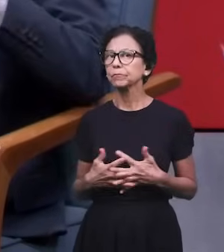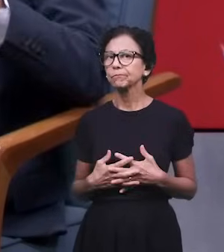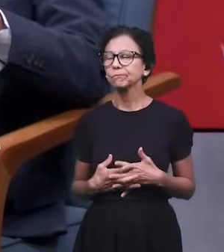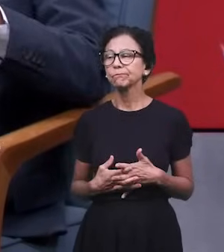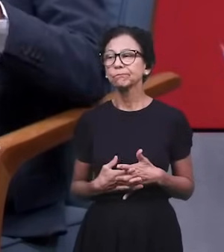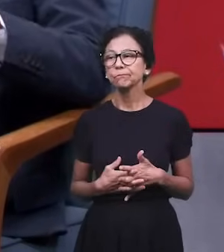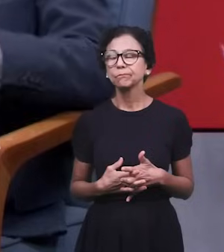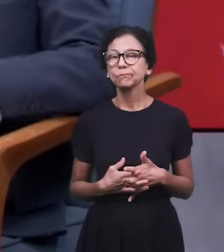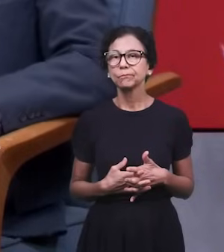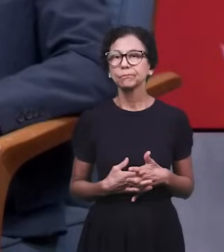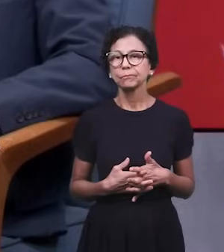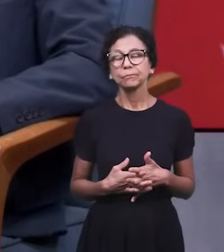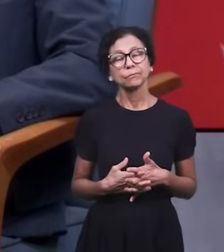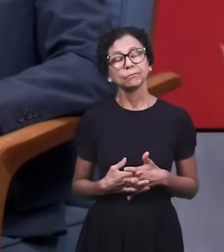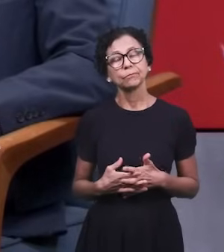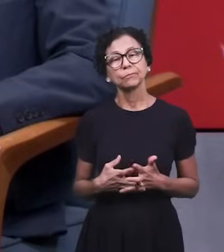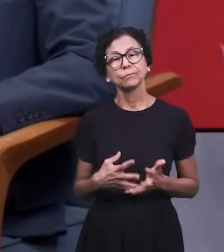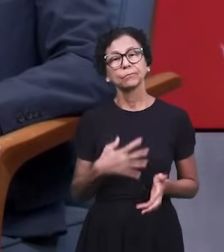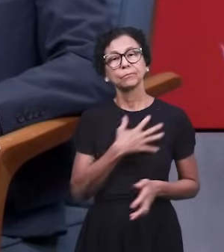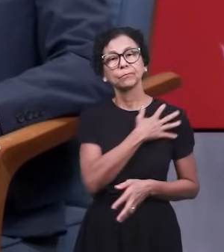A cura de Naamã